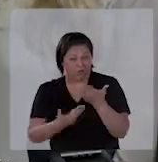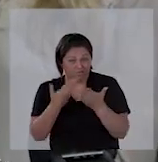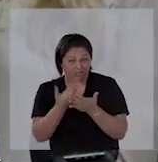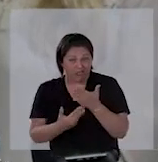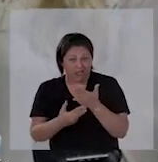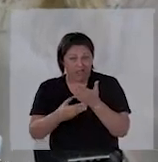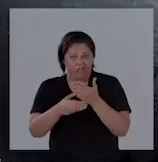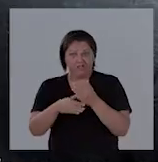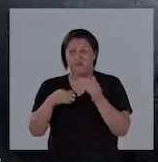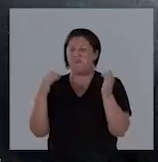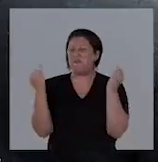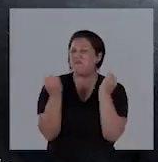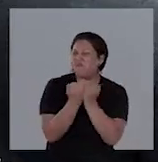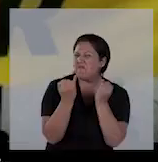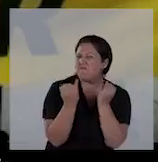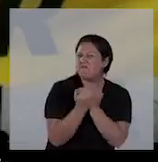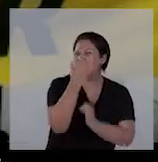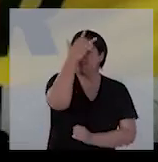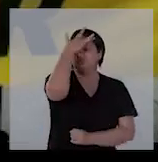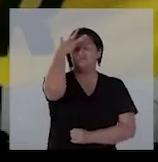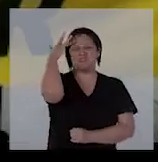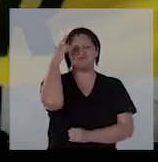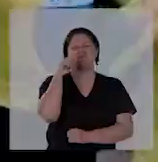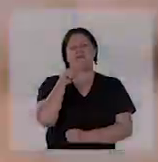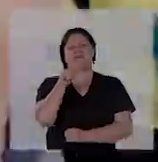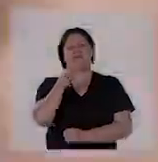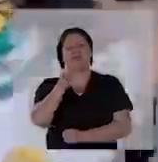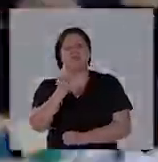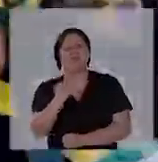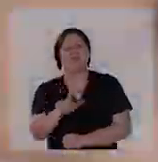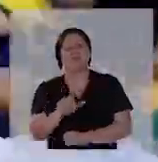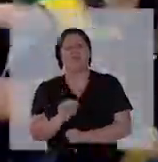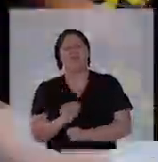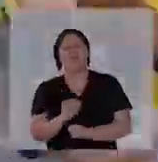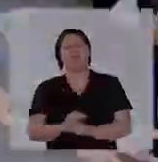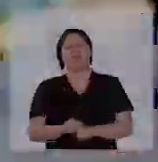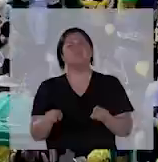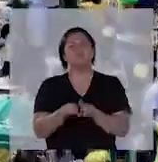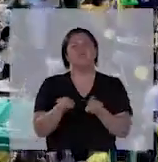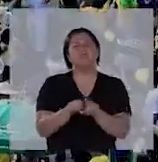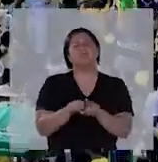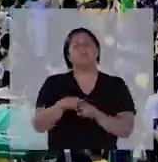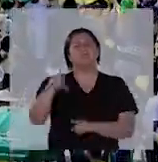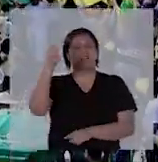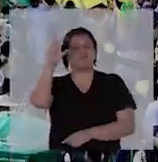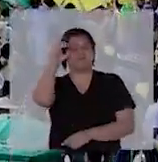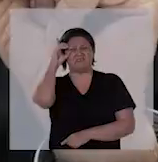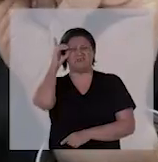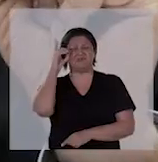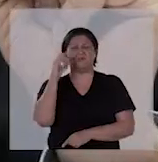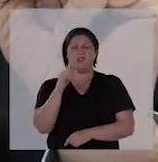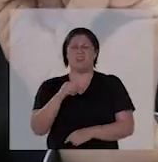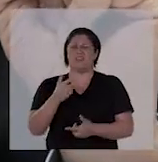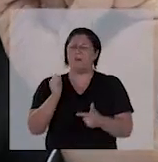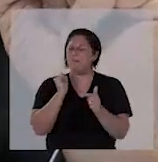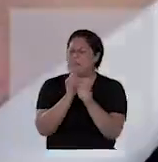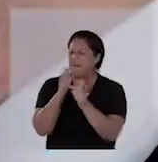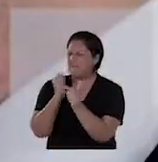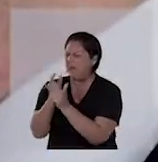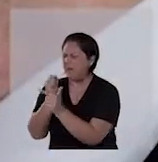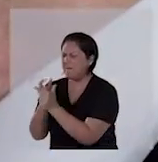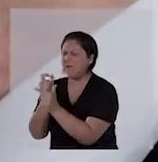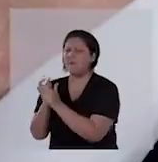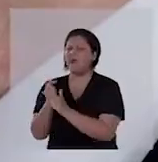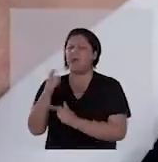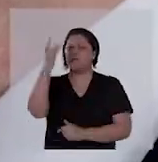eleição aproveitaram para espalhar pessimismo e ódio contra lula eo pt sabotar um governo dilma com chantagens e pautas